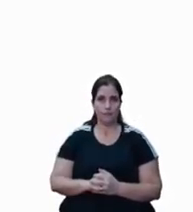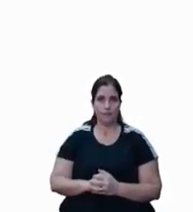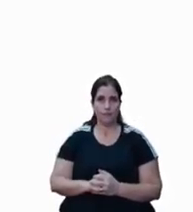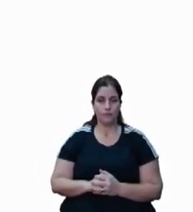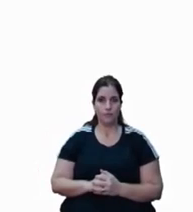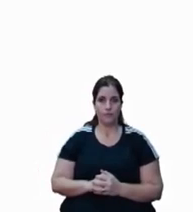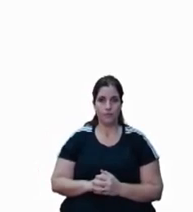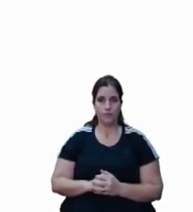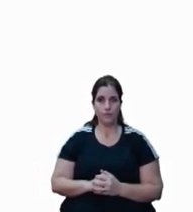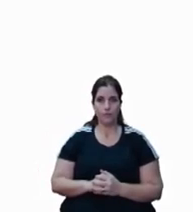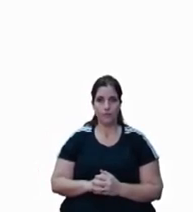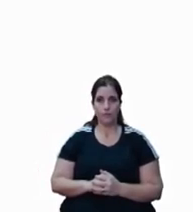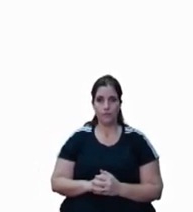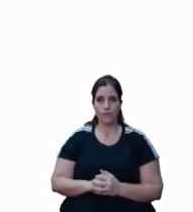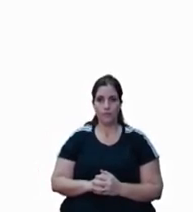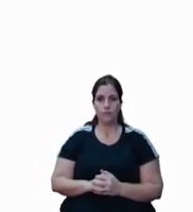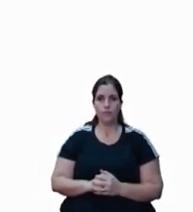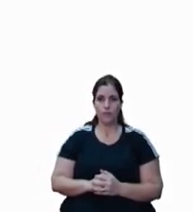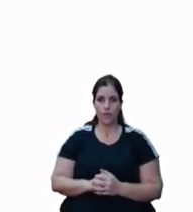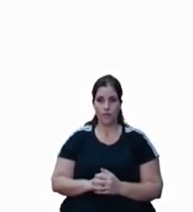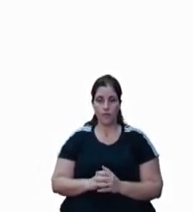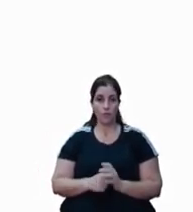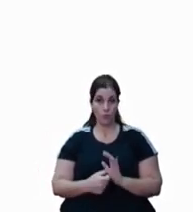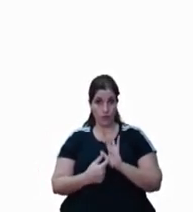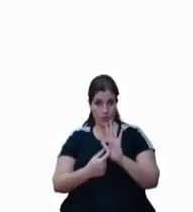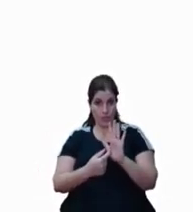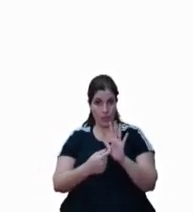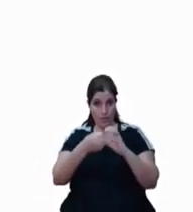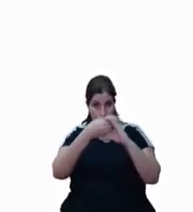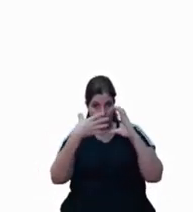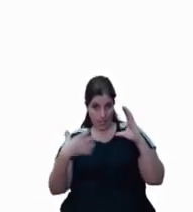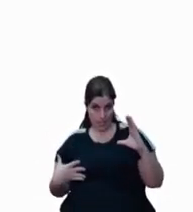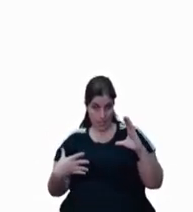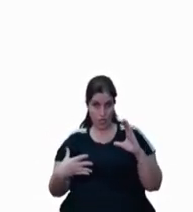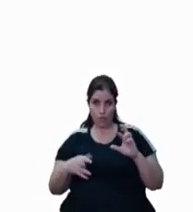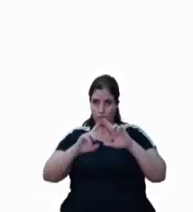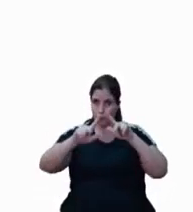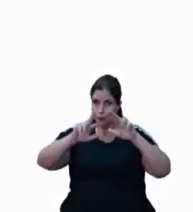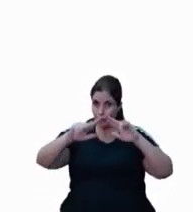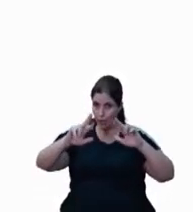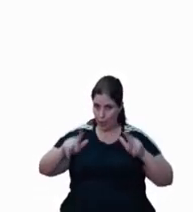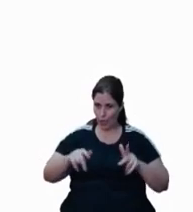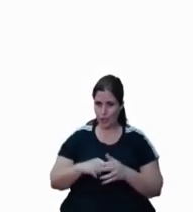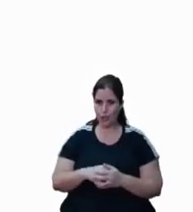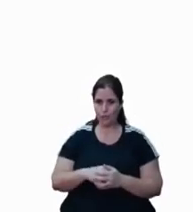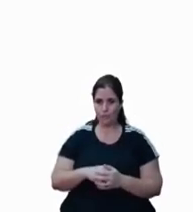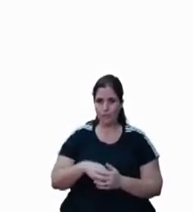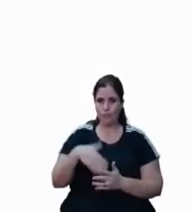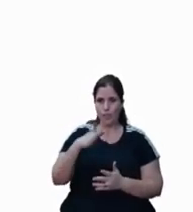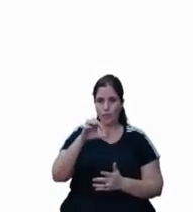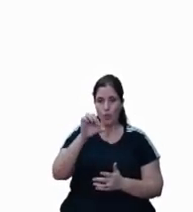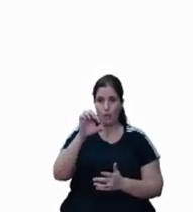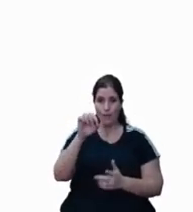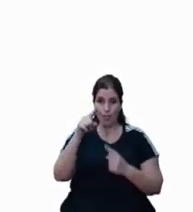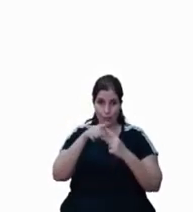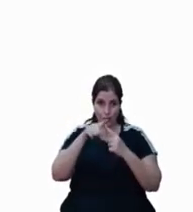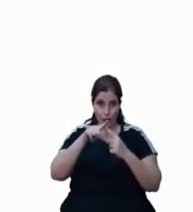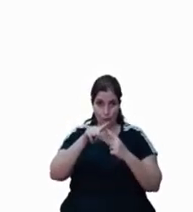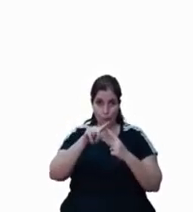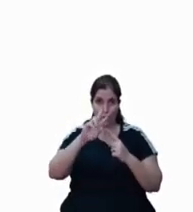Questão: dentre as características variáveis descritas nos cerca de 90 tipos de